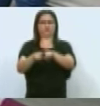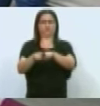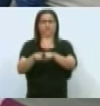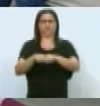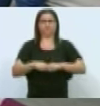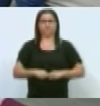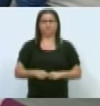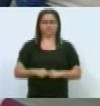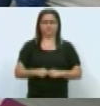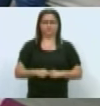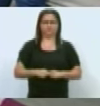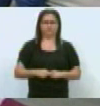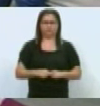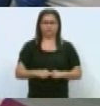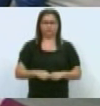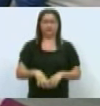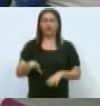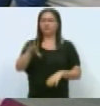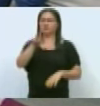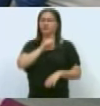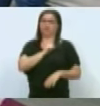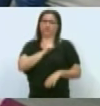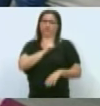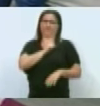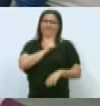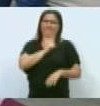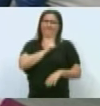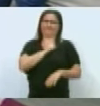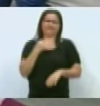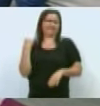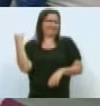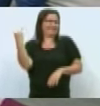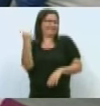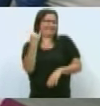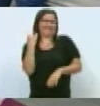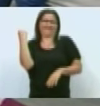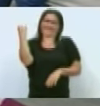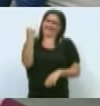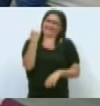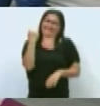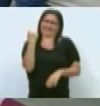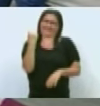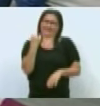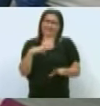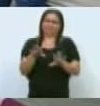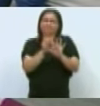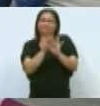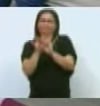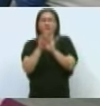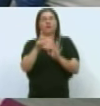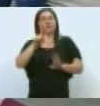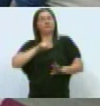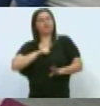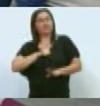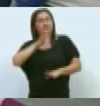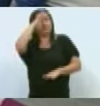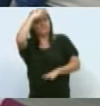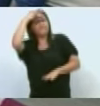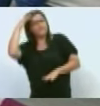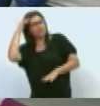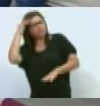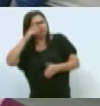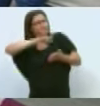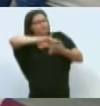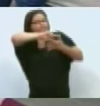que a gente estava falando é o amor, né? Não tem jeito. Existe alguma pessoa ou várias que,